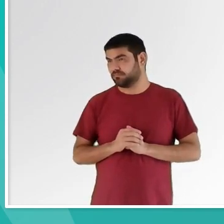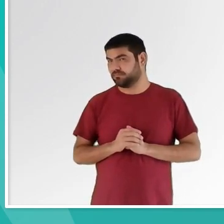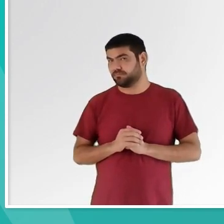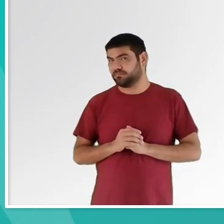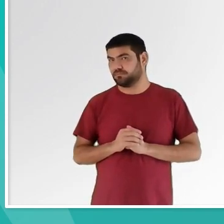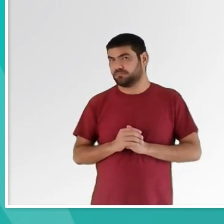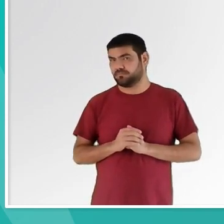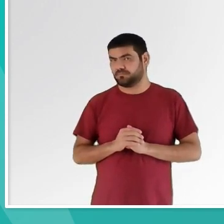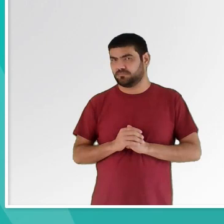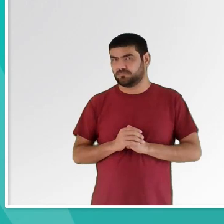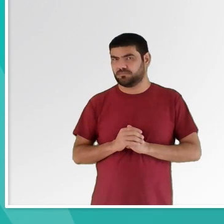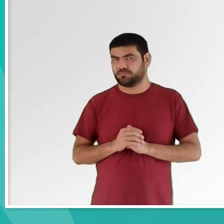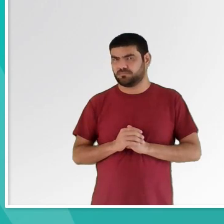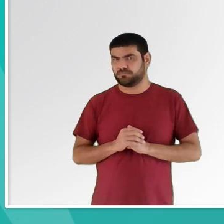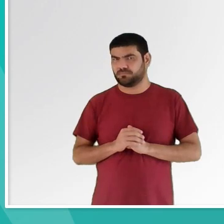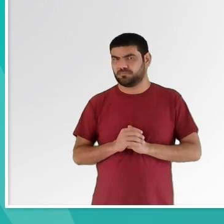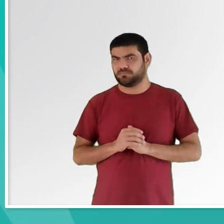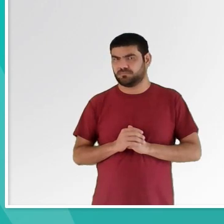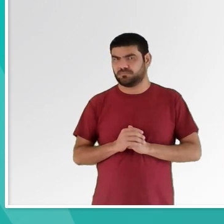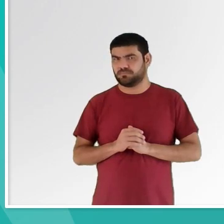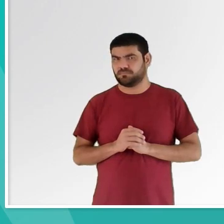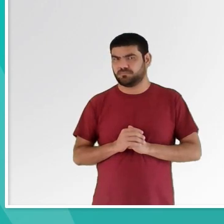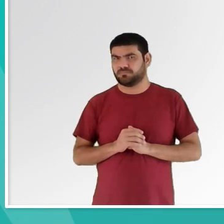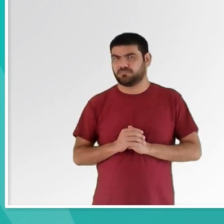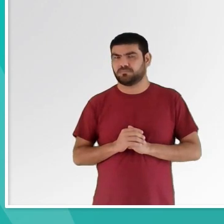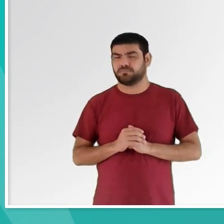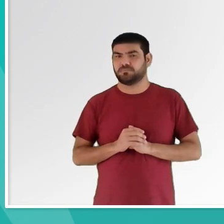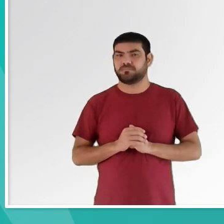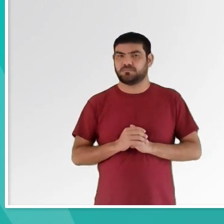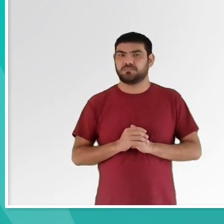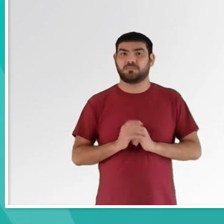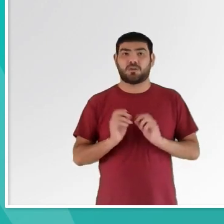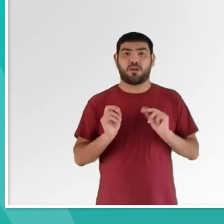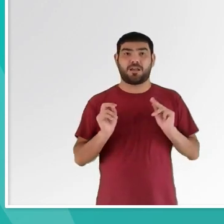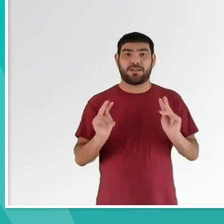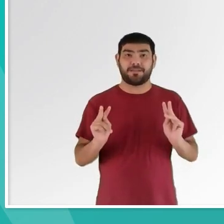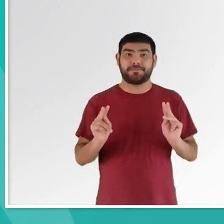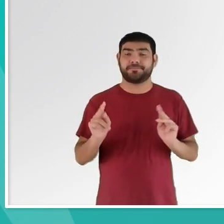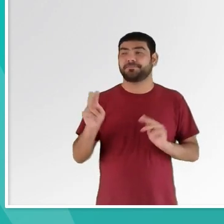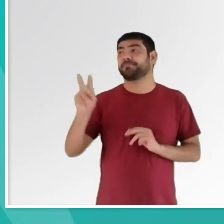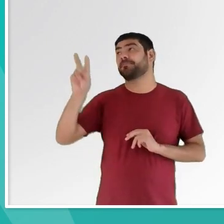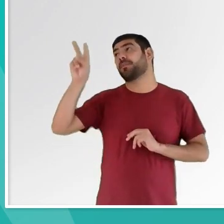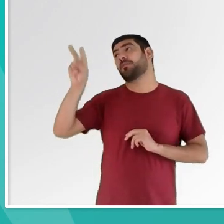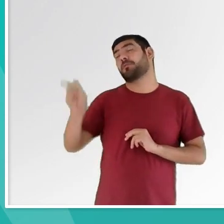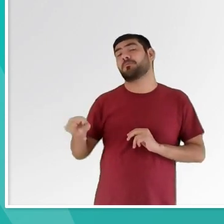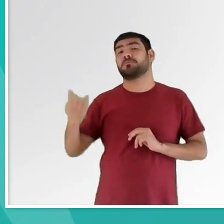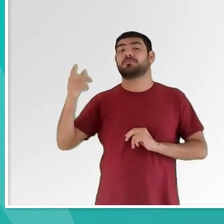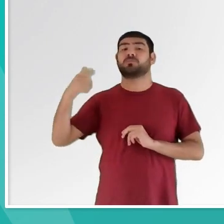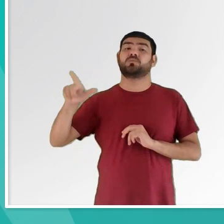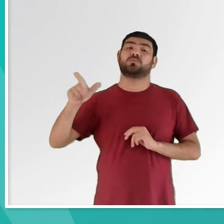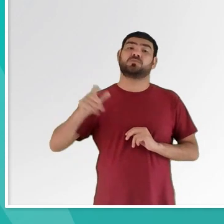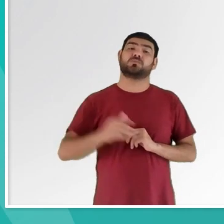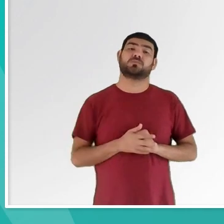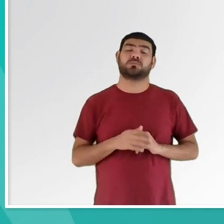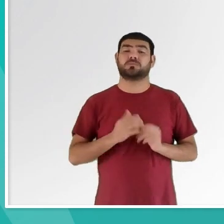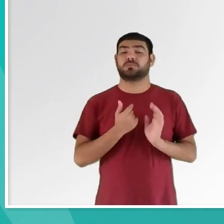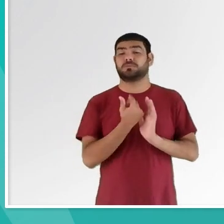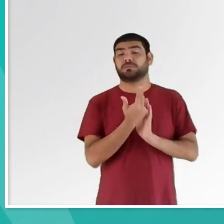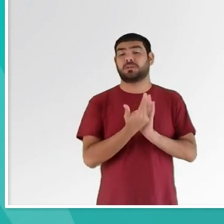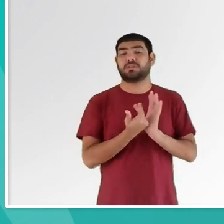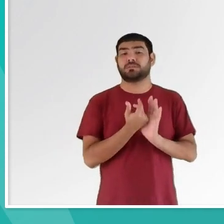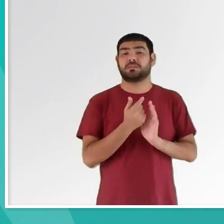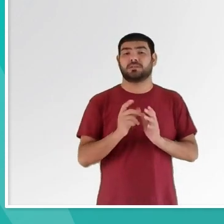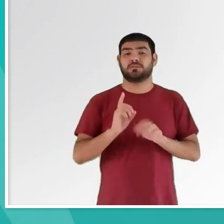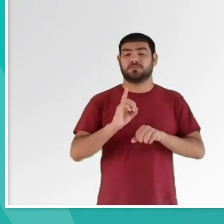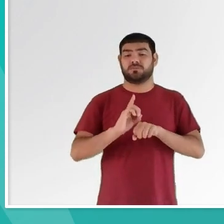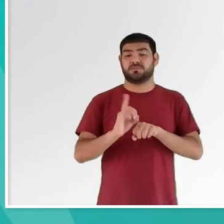ao conteúdo narrado, ok? E aí nós temos o quê? O desenho digital,